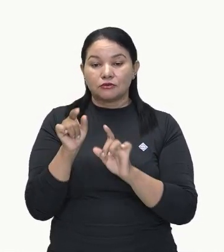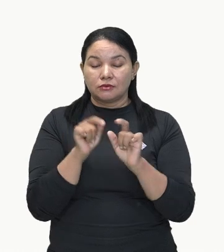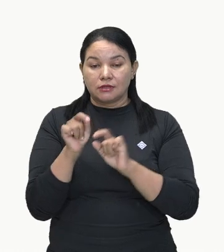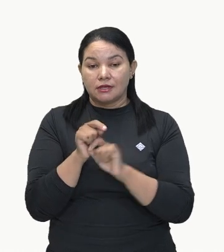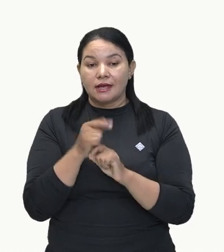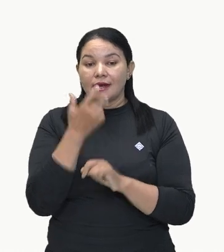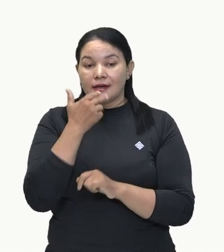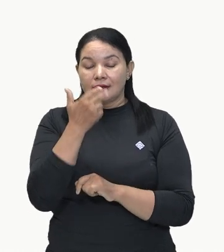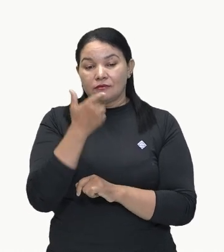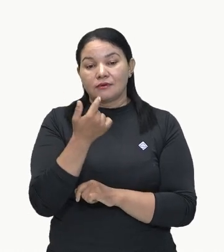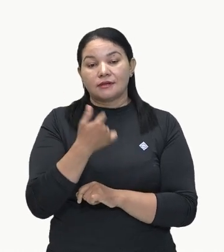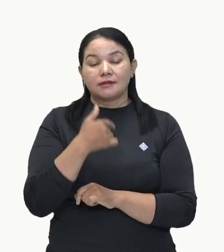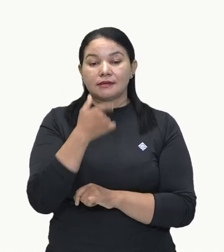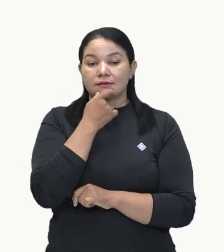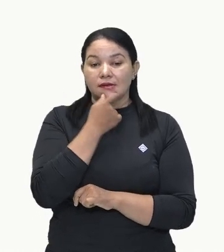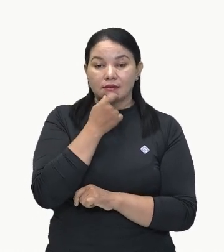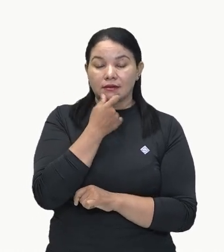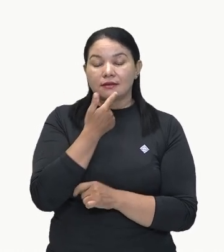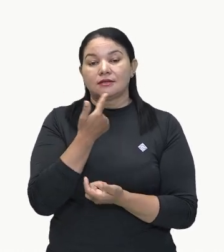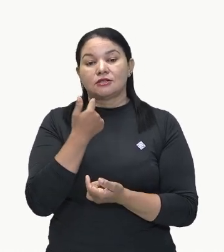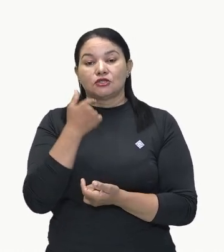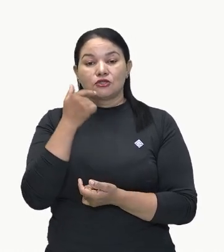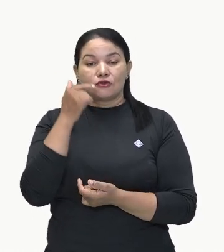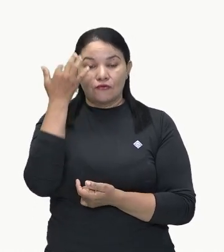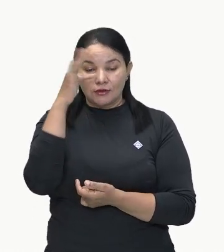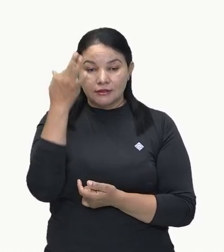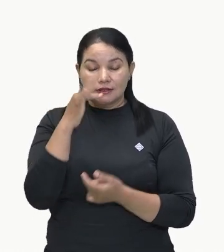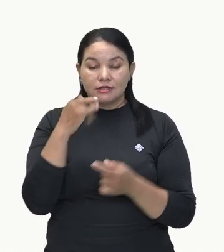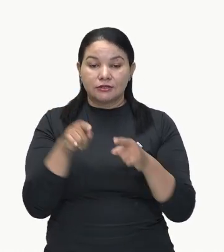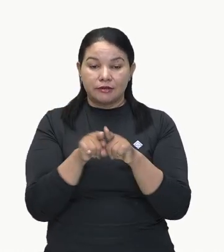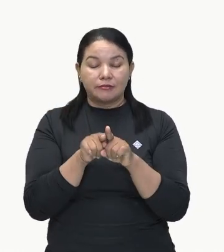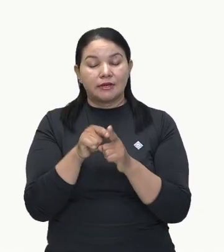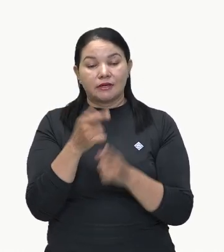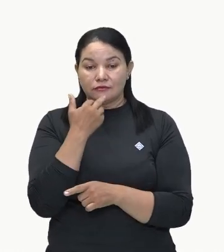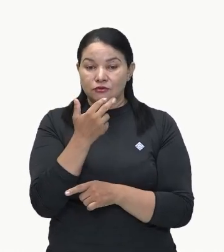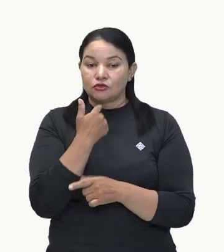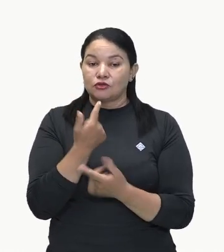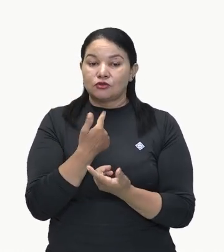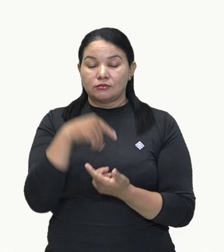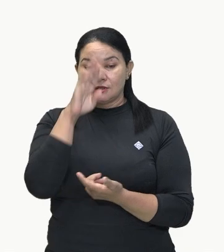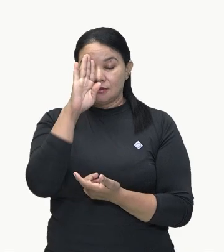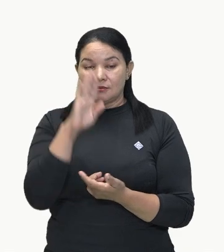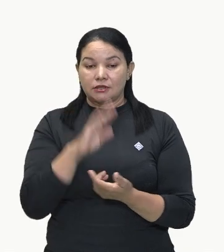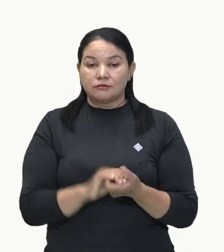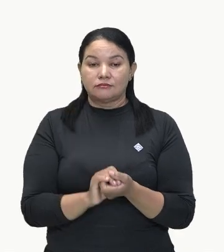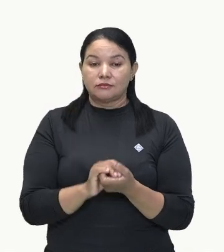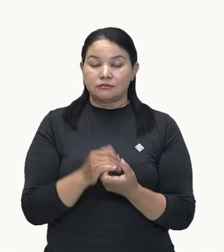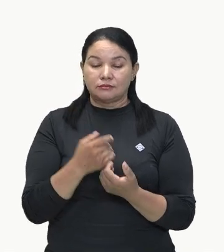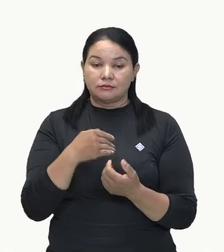o francês são os dois idiomas oficiais do Canadá. Isso porque os principais